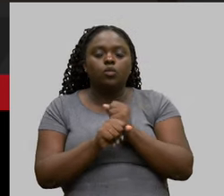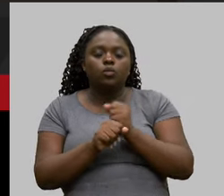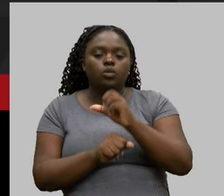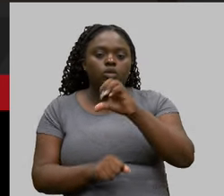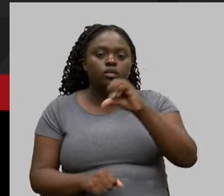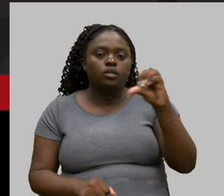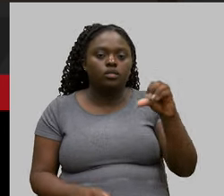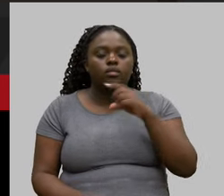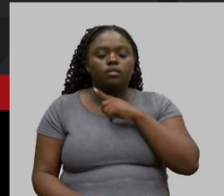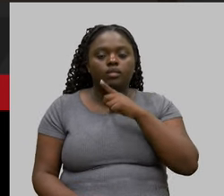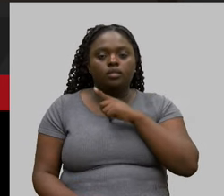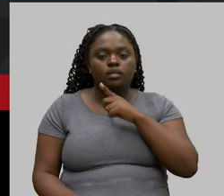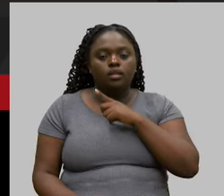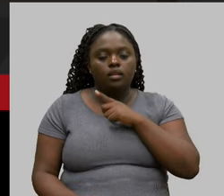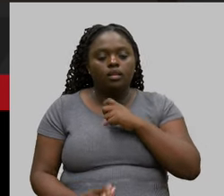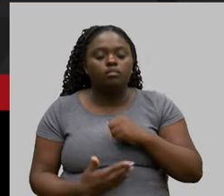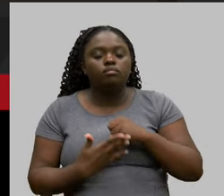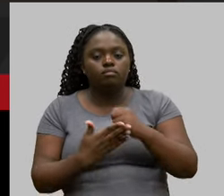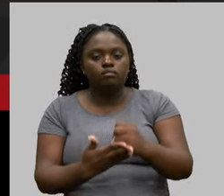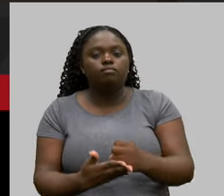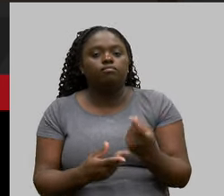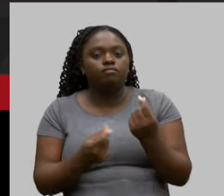rgps e os